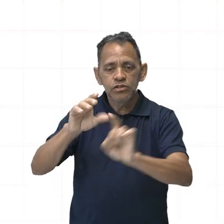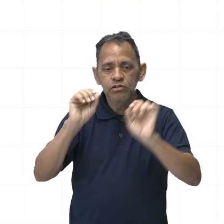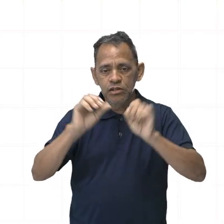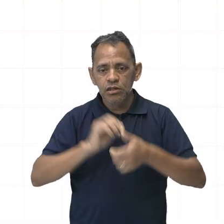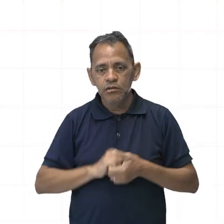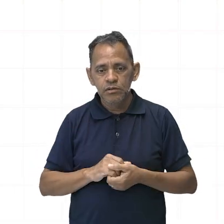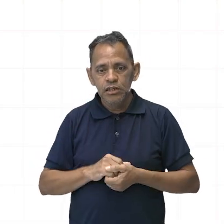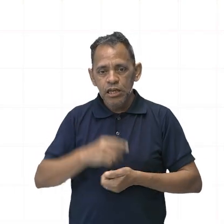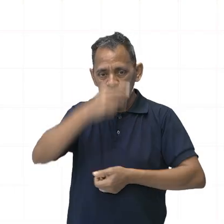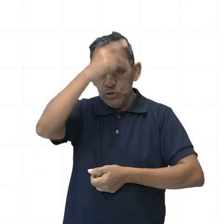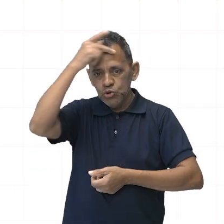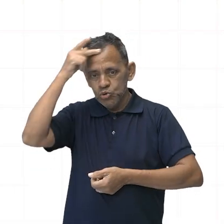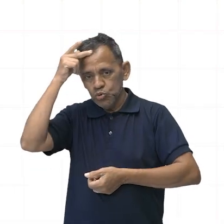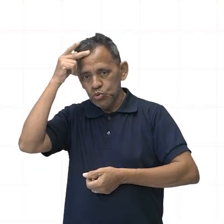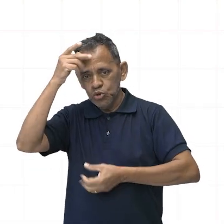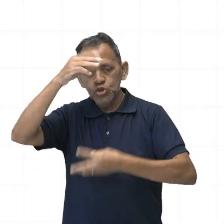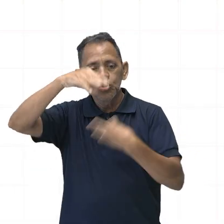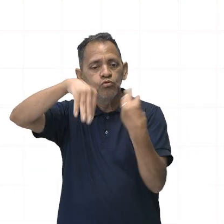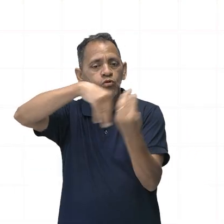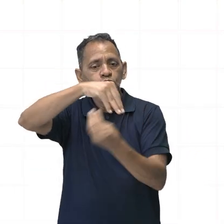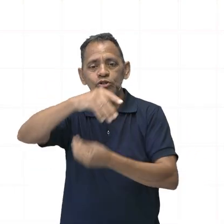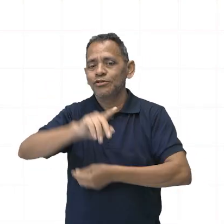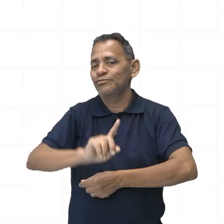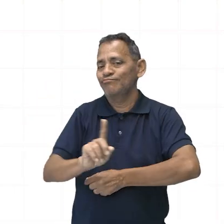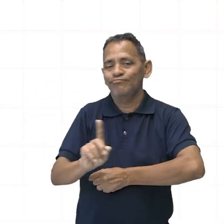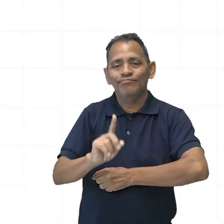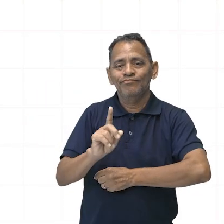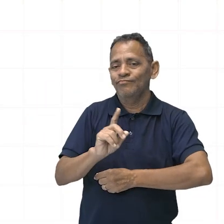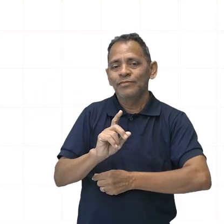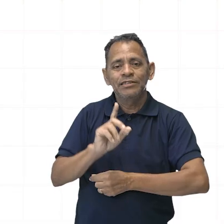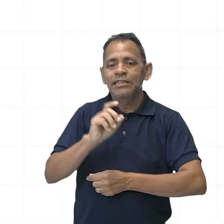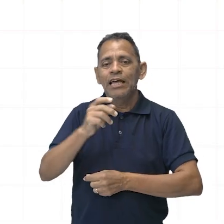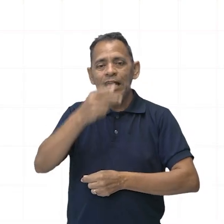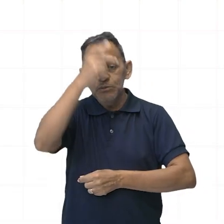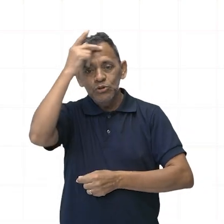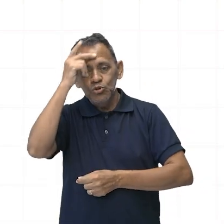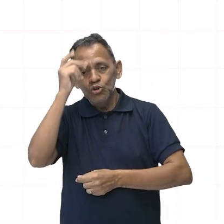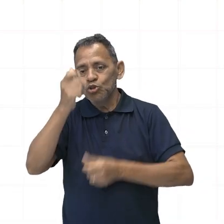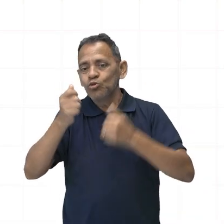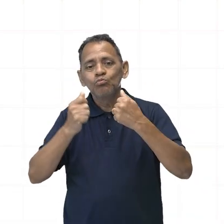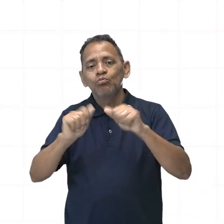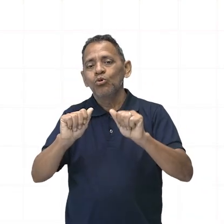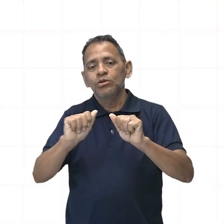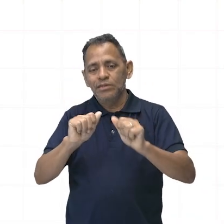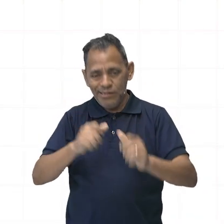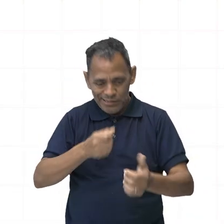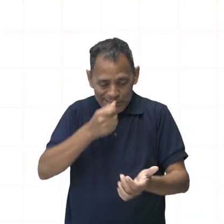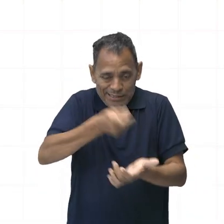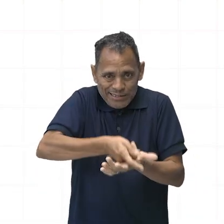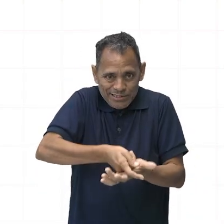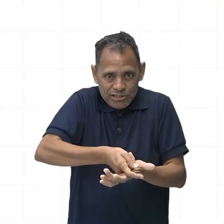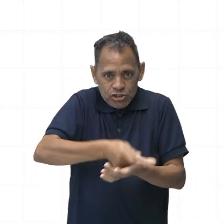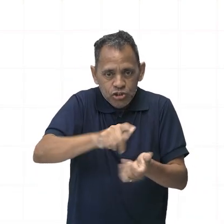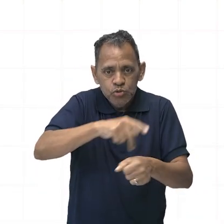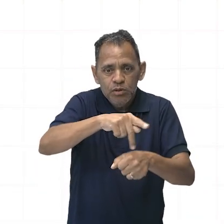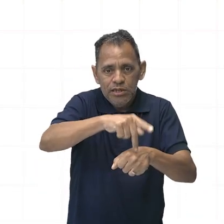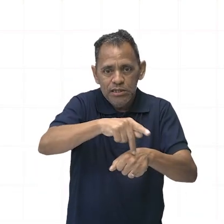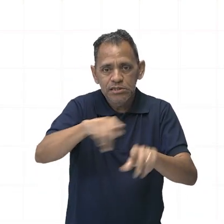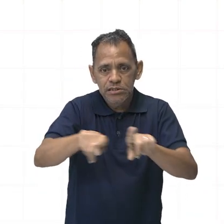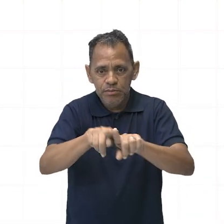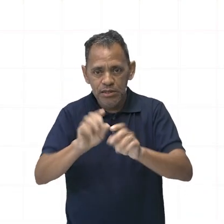que não estão envolvidos na tomada de decisão dos poderes dos países que se tem, né? No contexto aí do